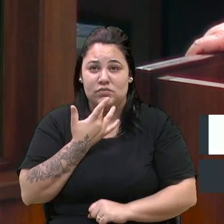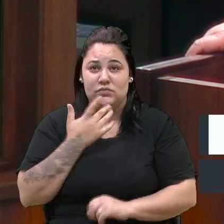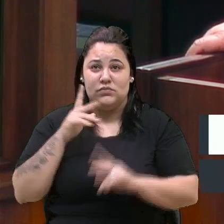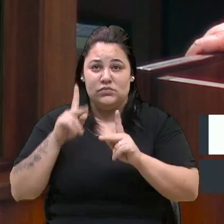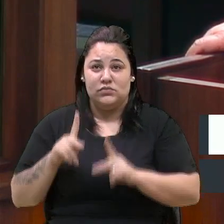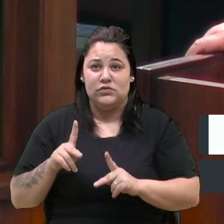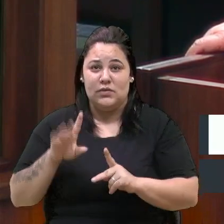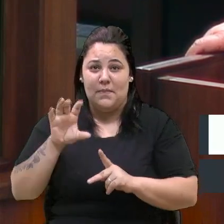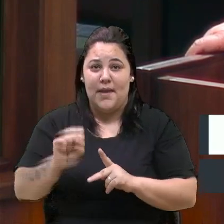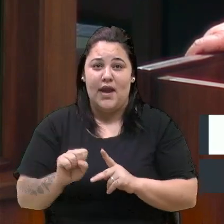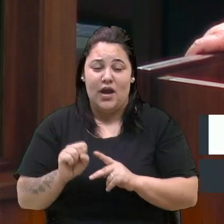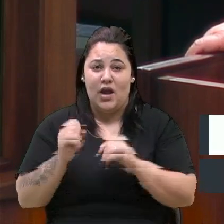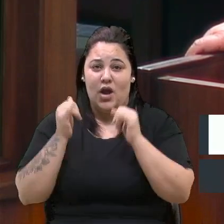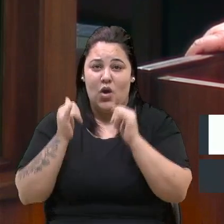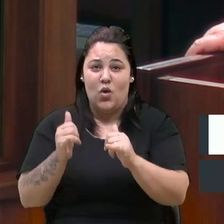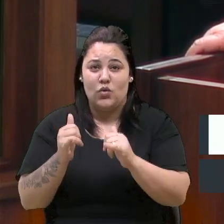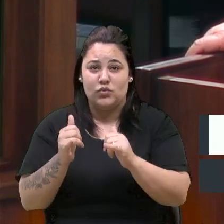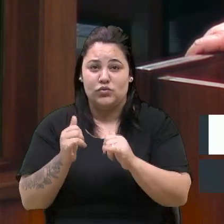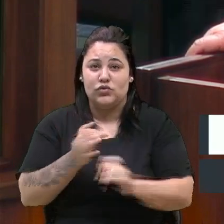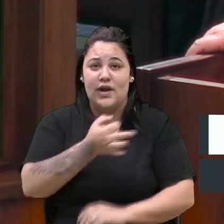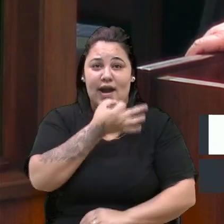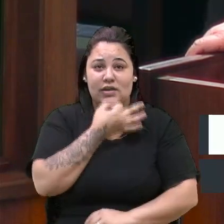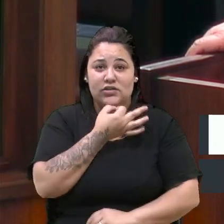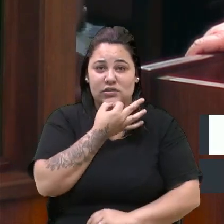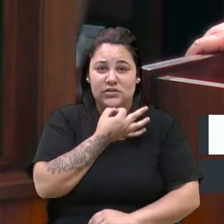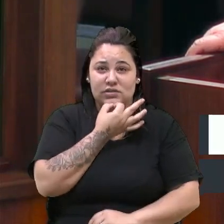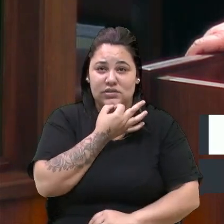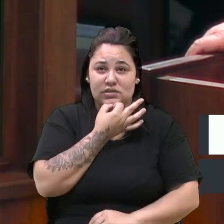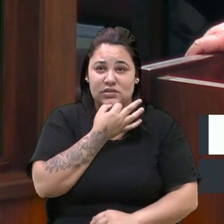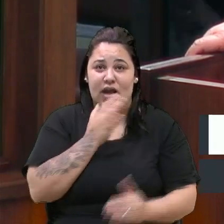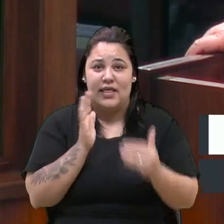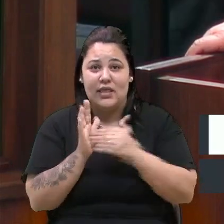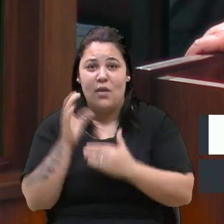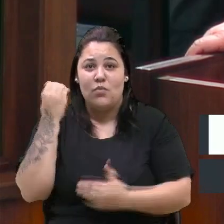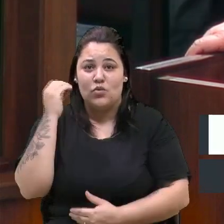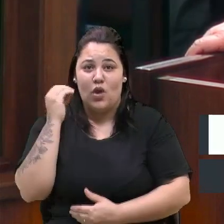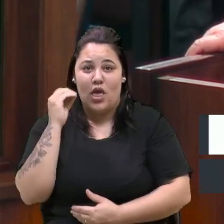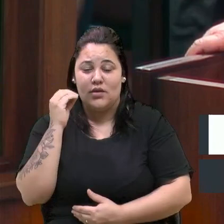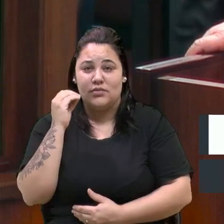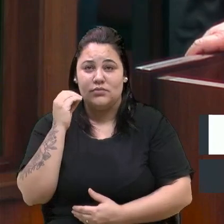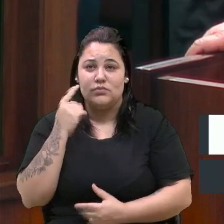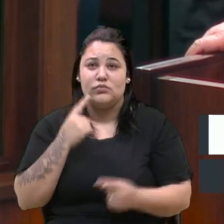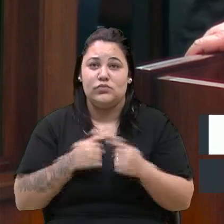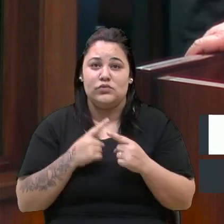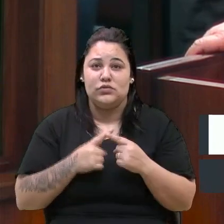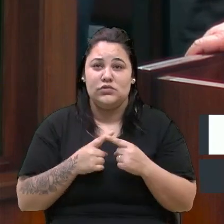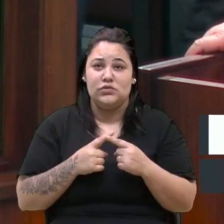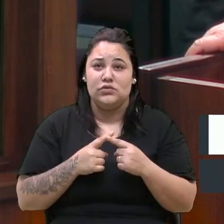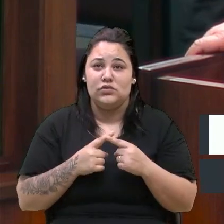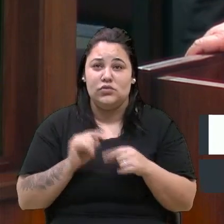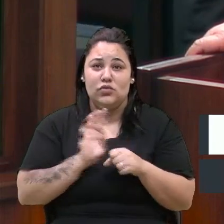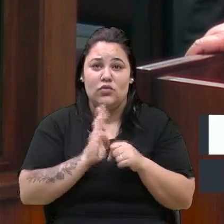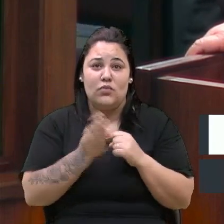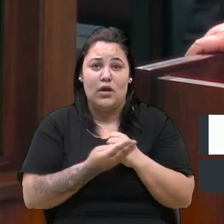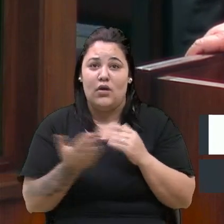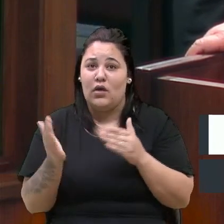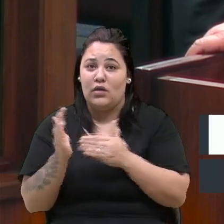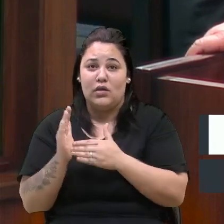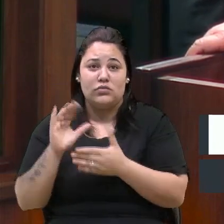pegaram o ônibus de Caxias a Porto Alegre do que do bairro Fátima até o